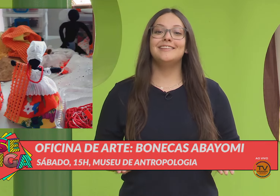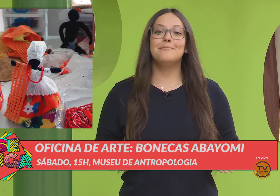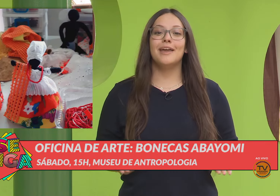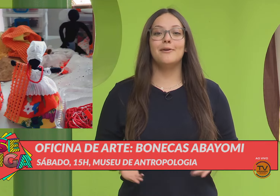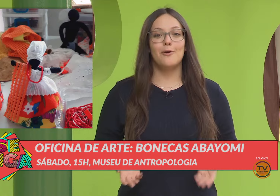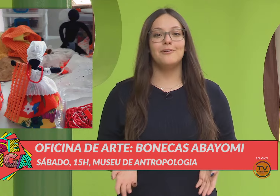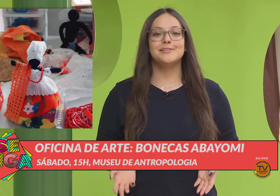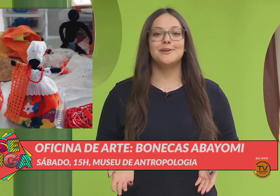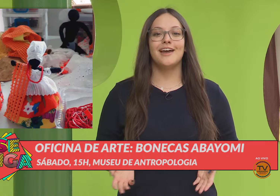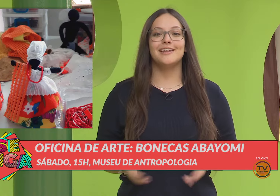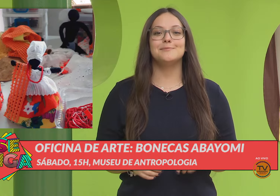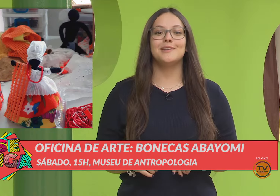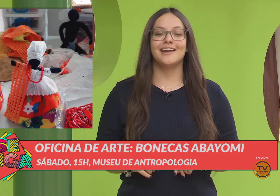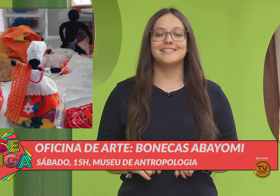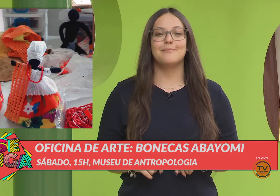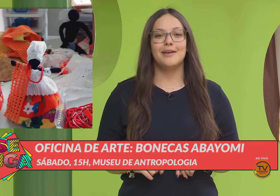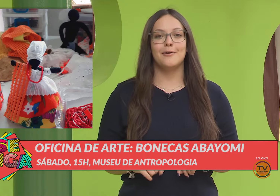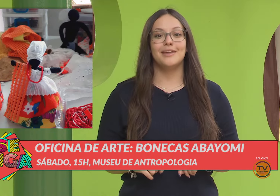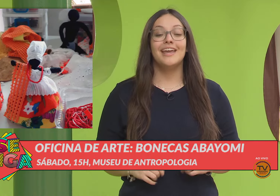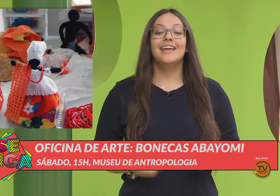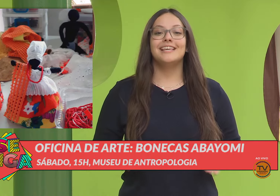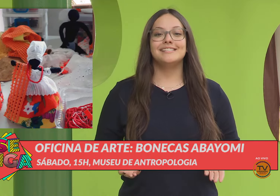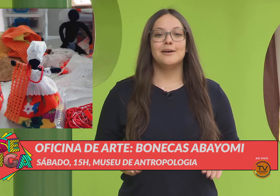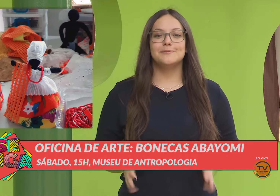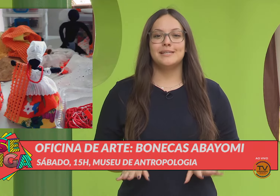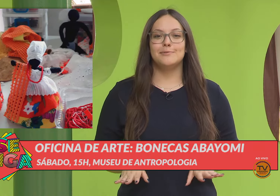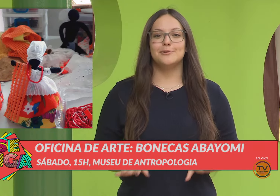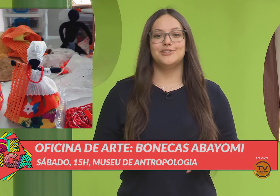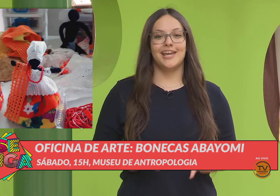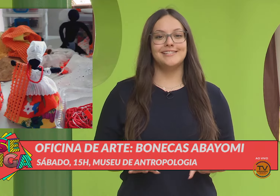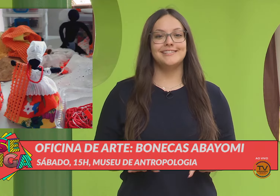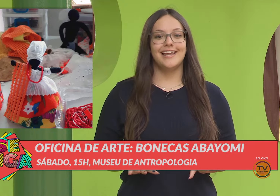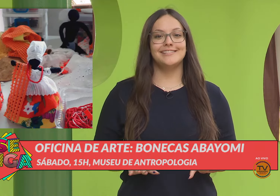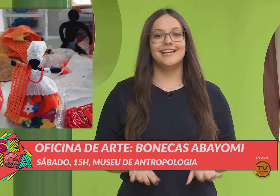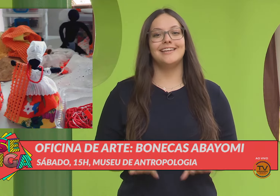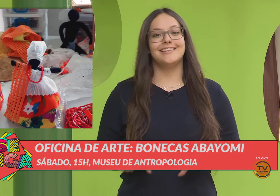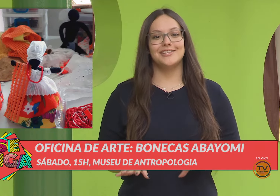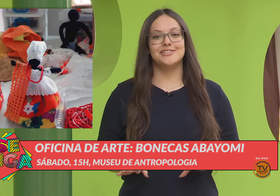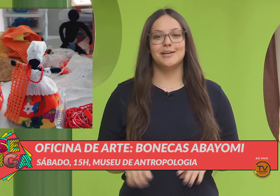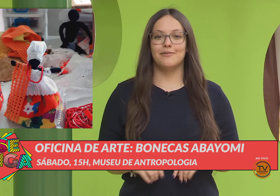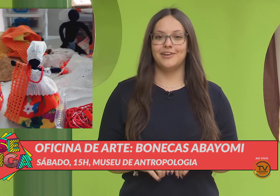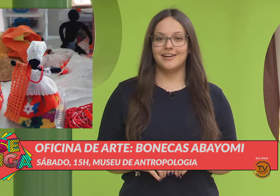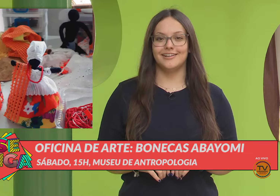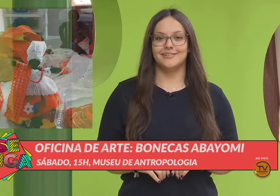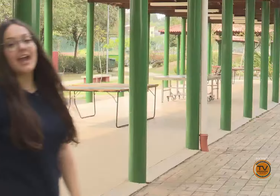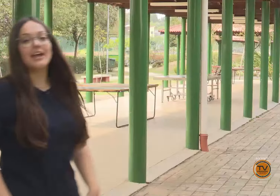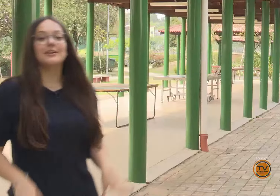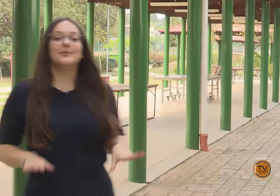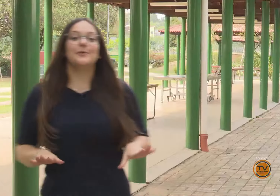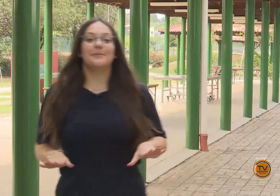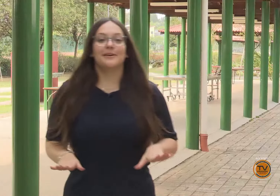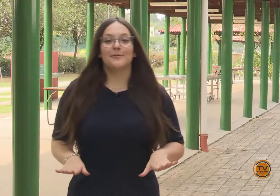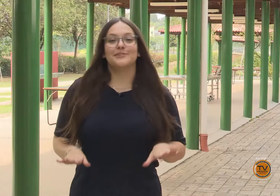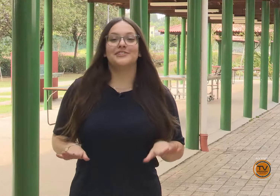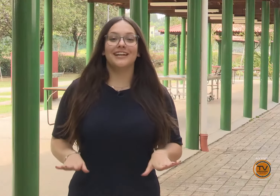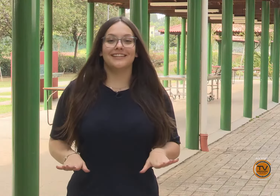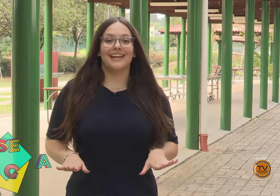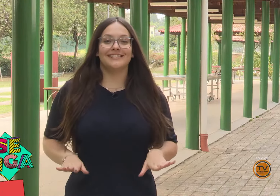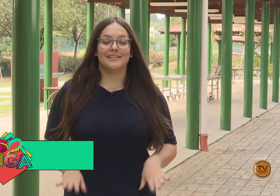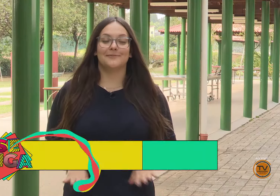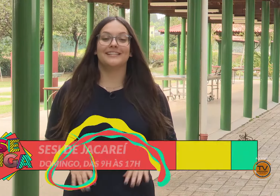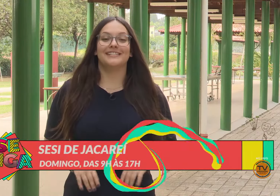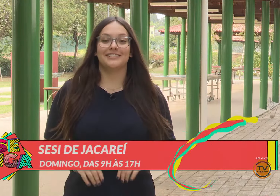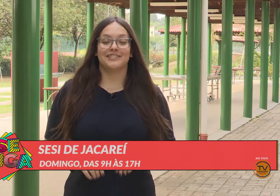crianças e também confeccionar as bonecas Abayomi, que são símbolo de resistência e tradição africana. Domingo,